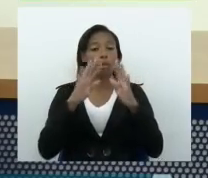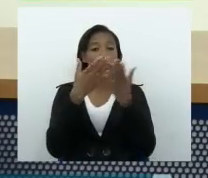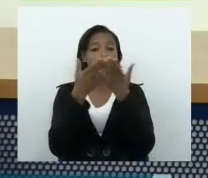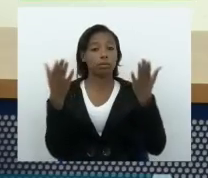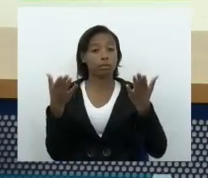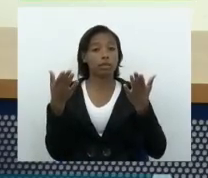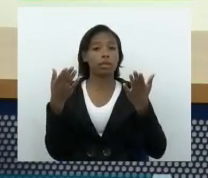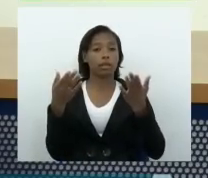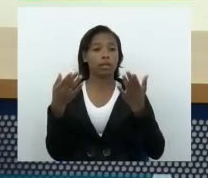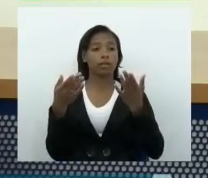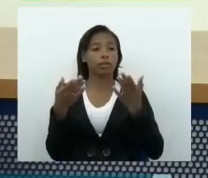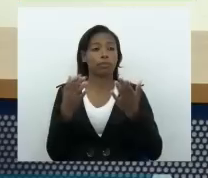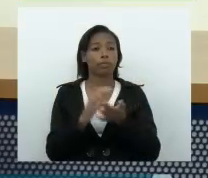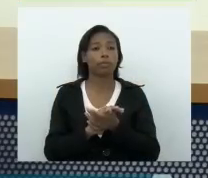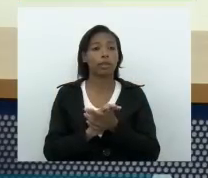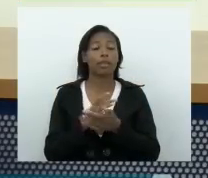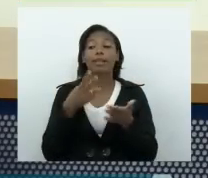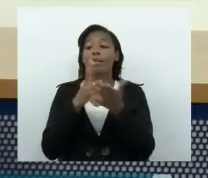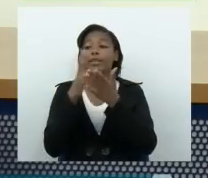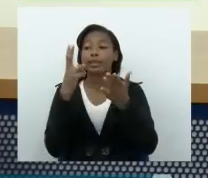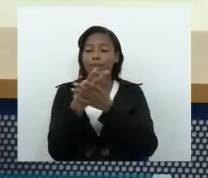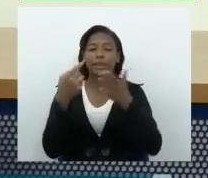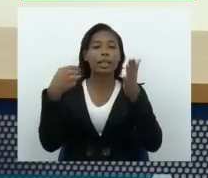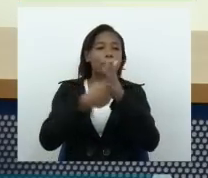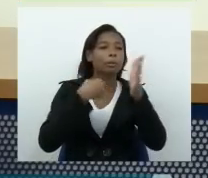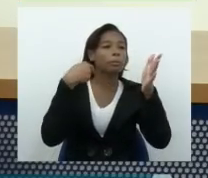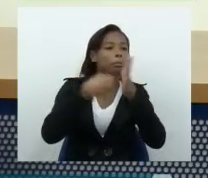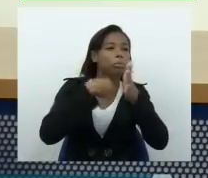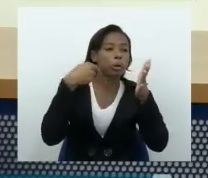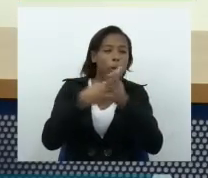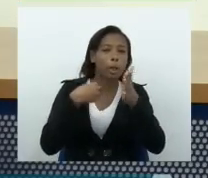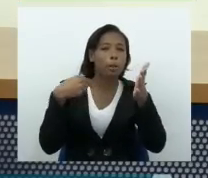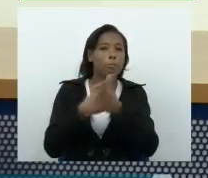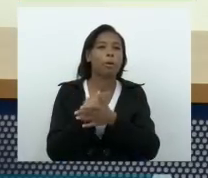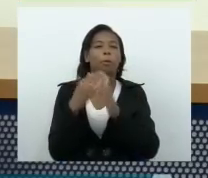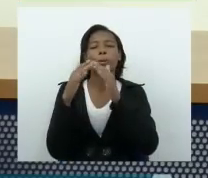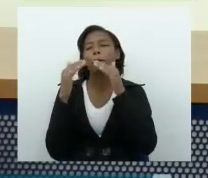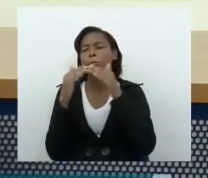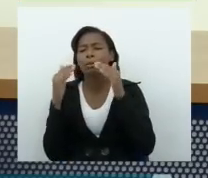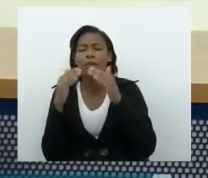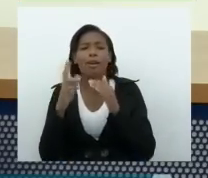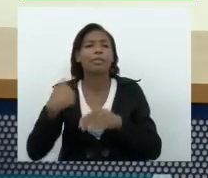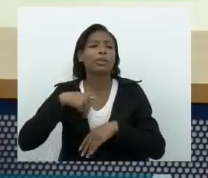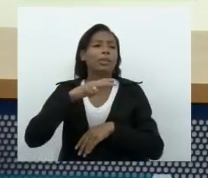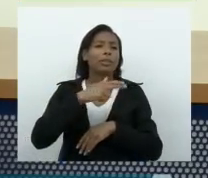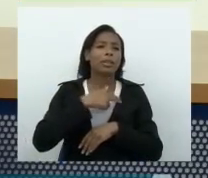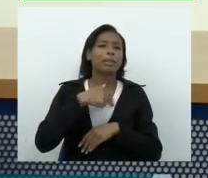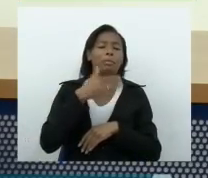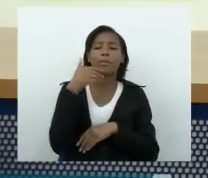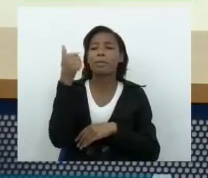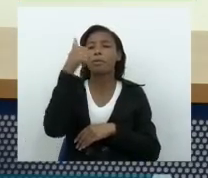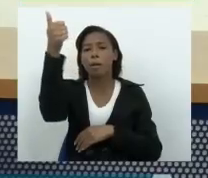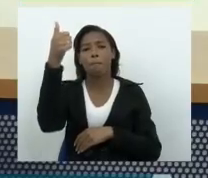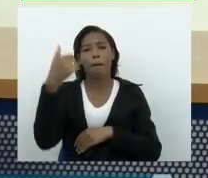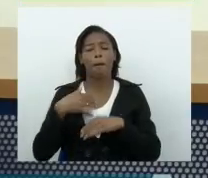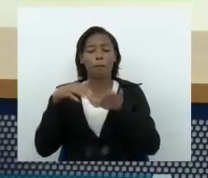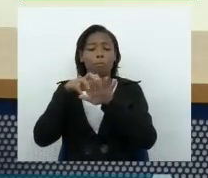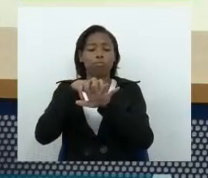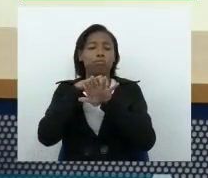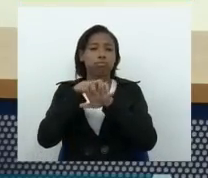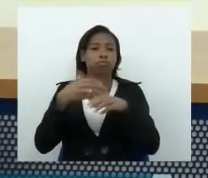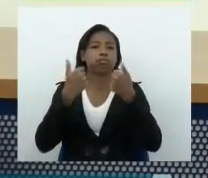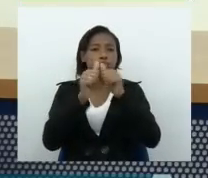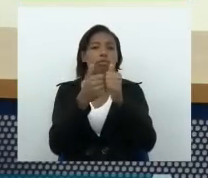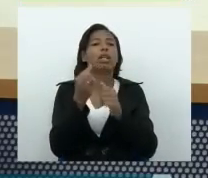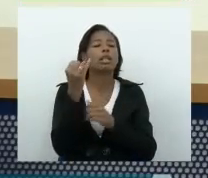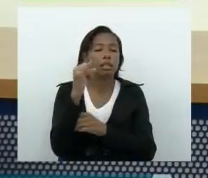que me param todo dia nos pontos de ônibus, que me peçam: Nef, por favor, nós precisamos de uma melhora no nosso trânsito. Nós vamos trazer